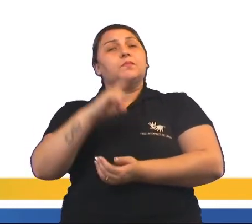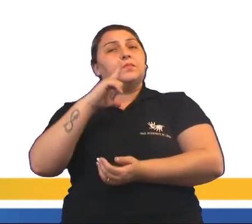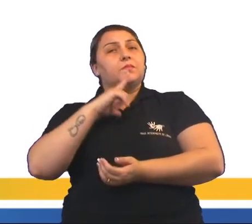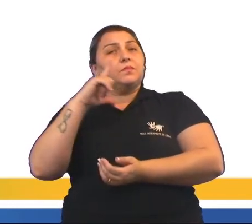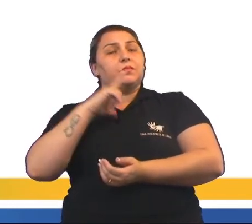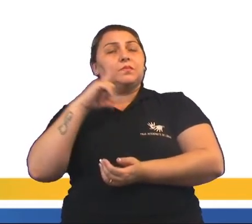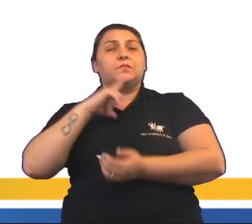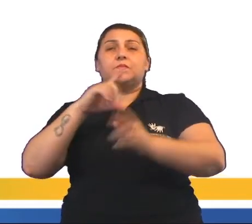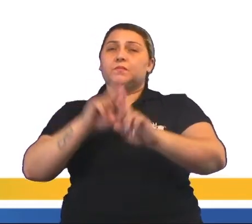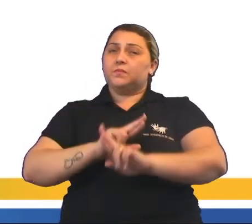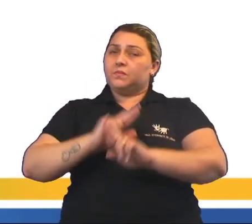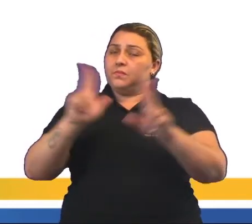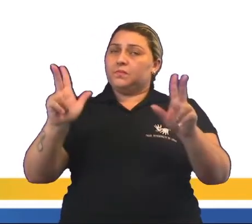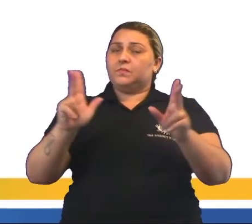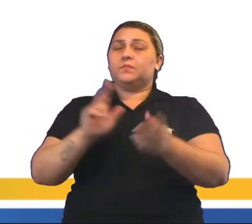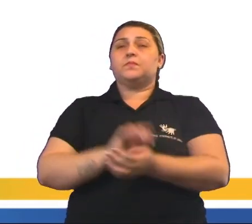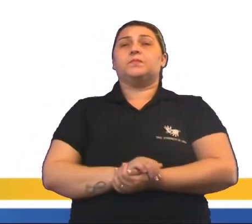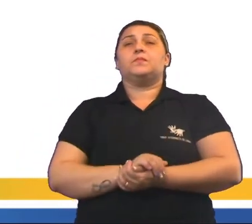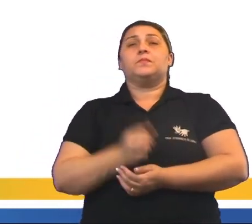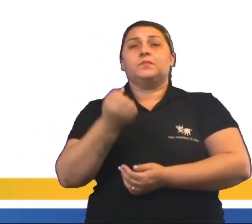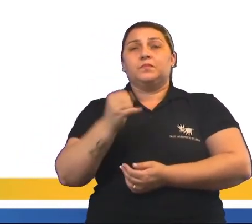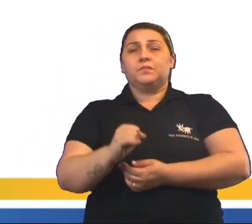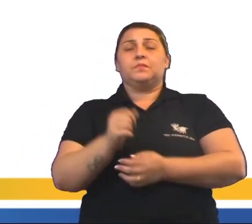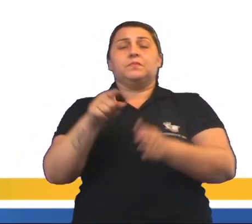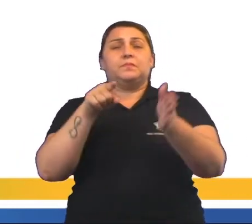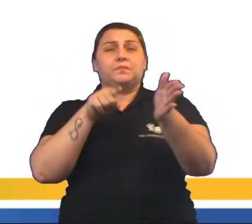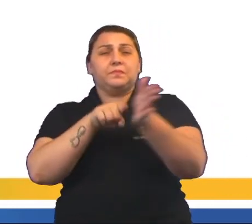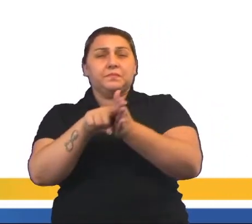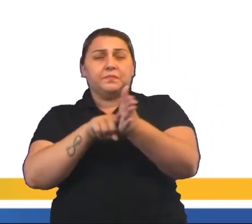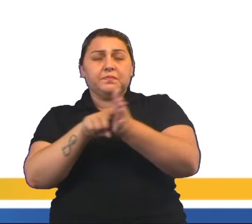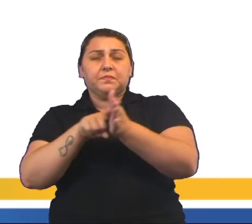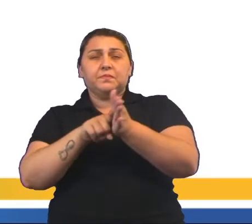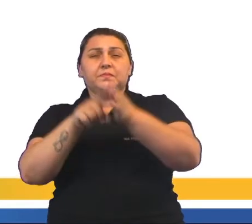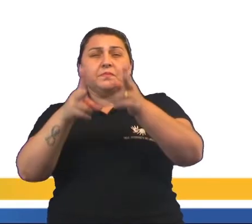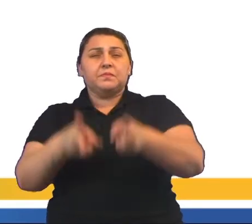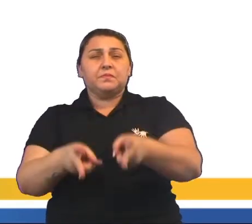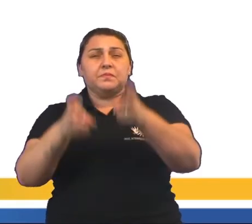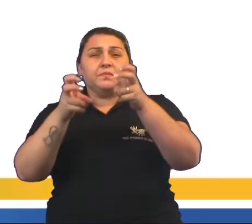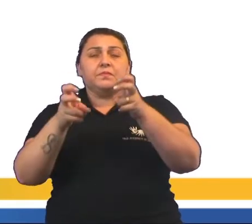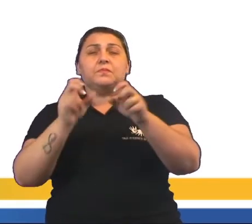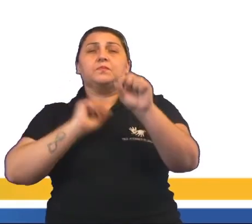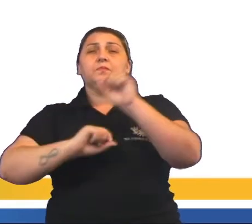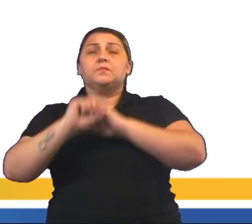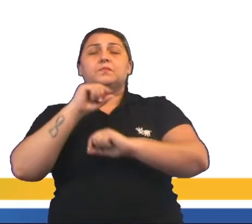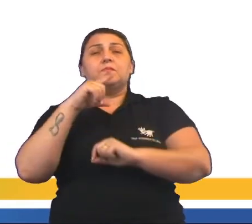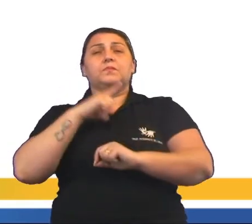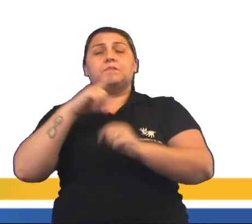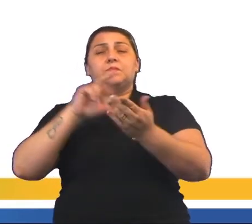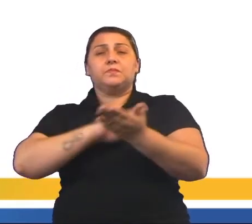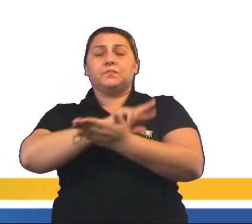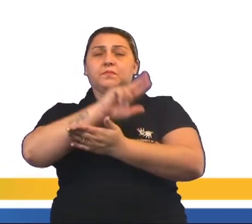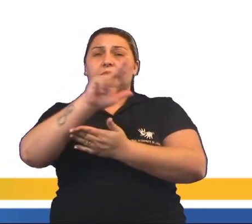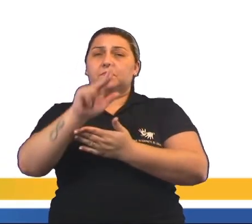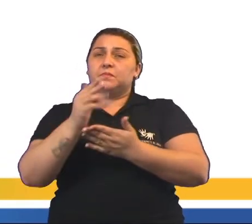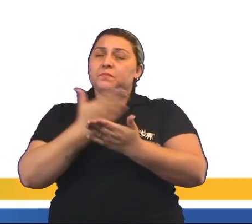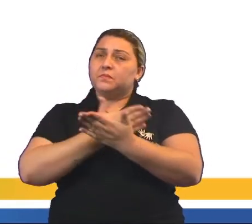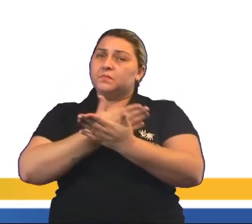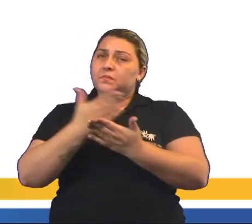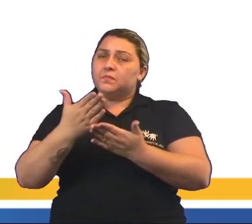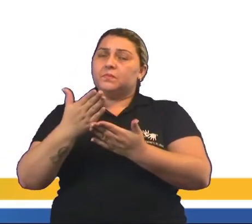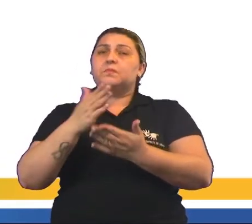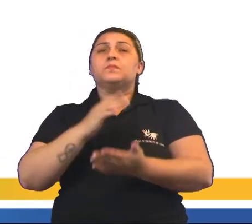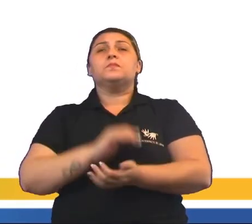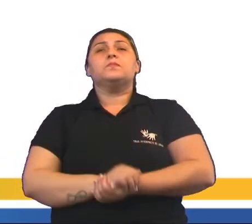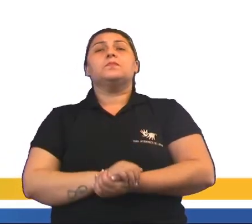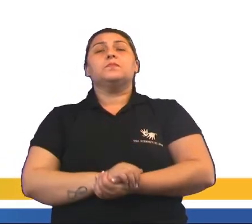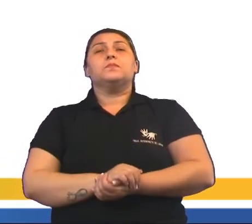existe essa diferenciação. Se você pesquisar, você vai observar que existem várias iniciativas